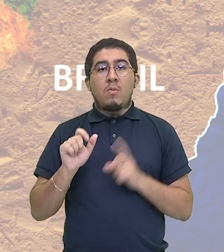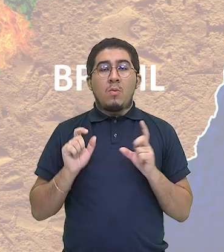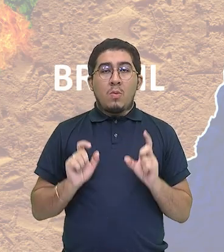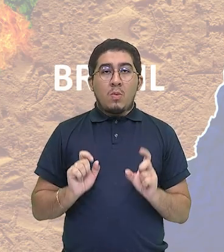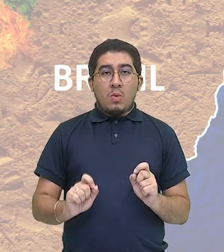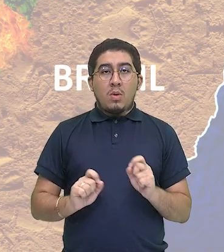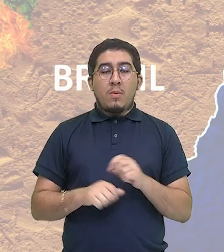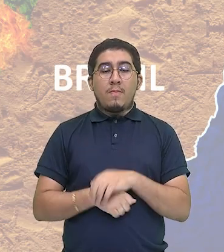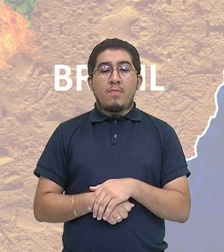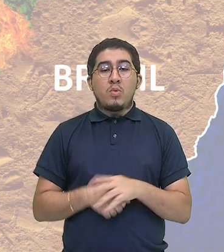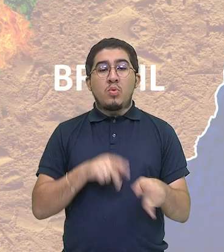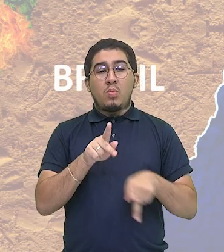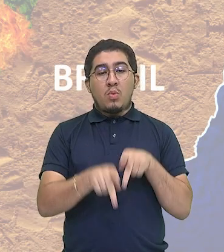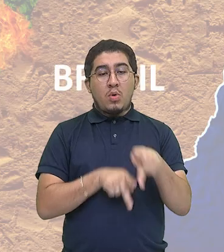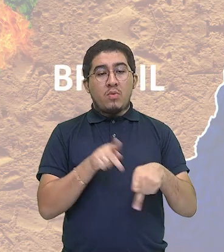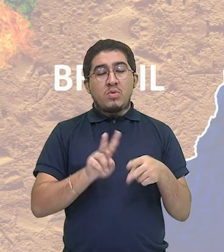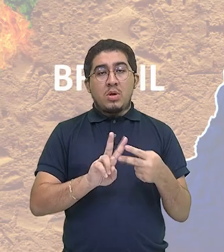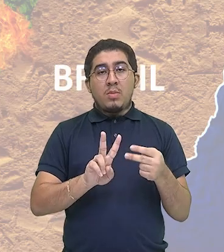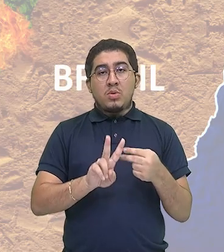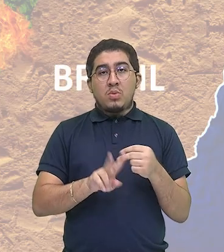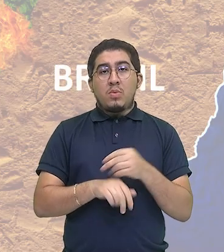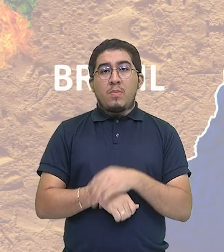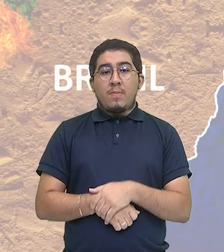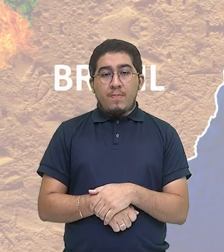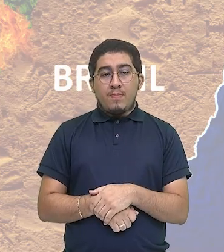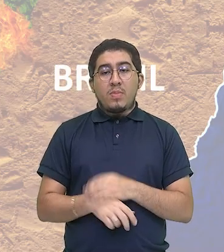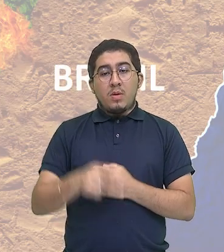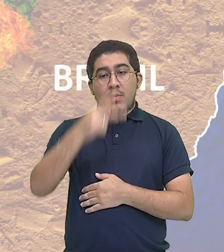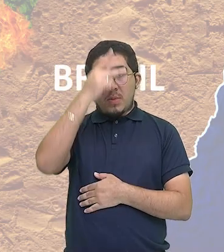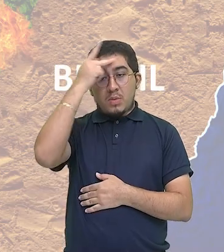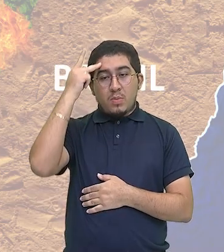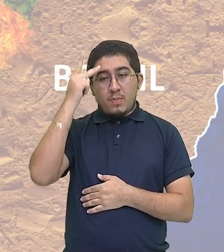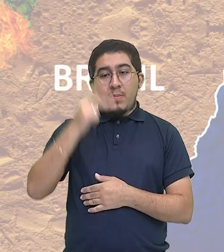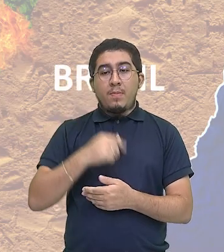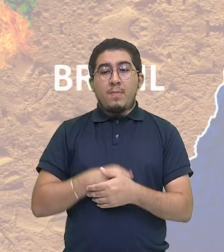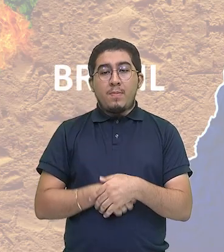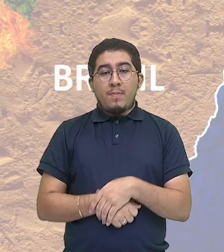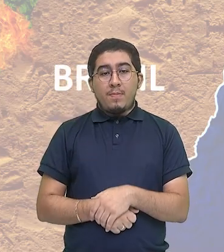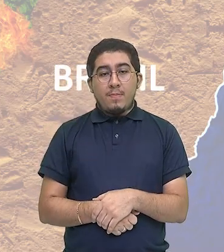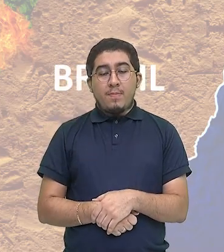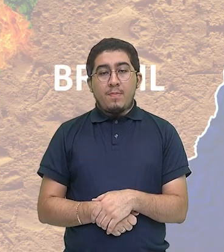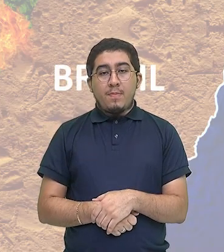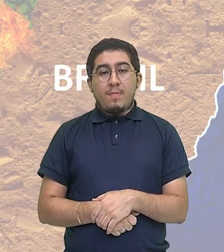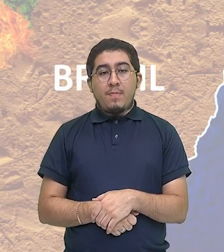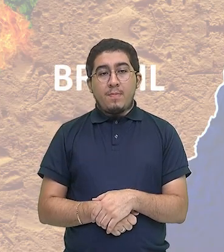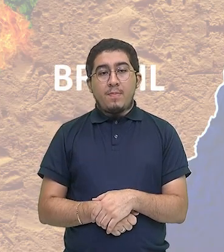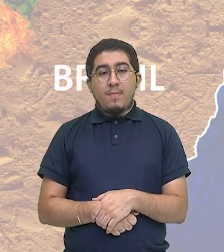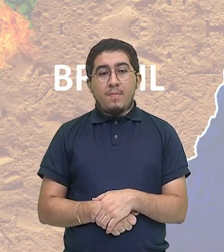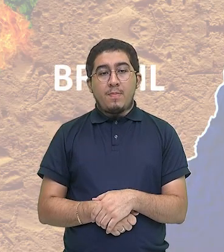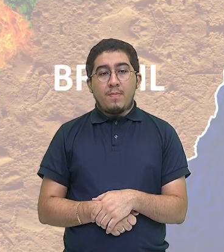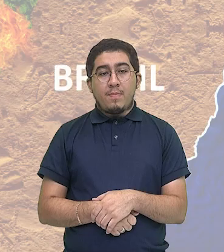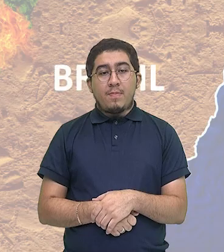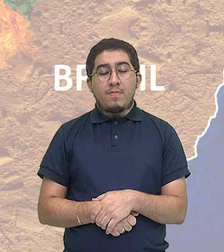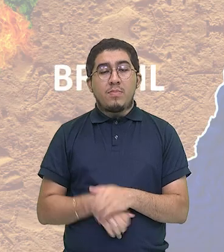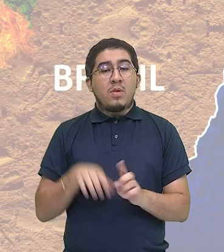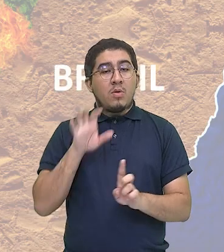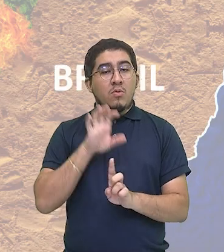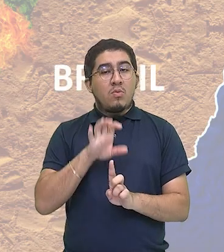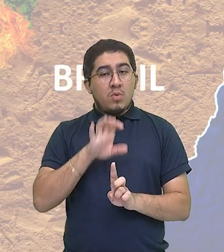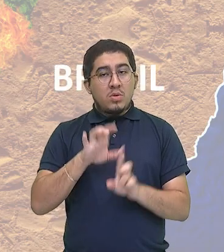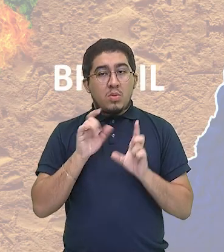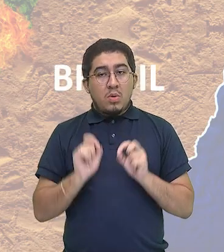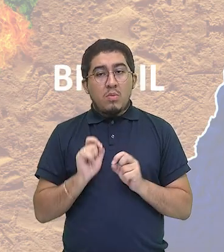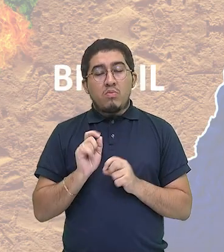os povos amazônicos, as pessoas, cujos impactos